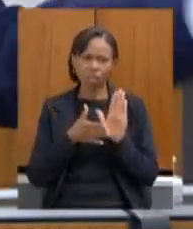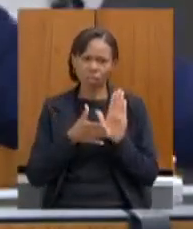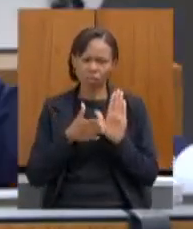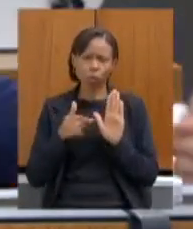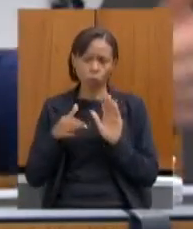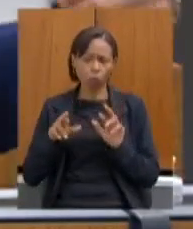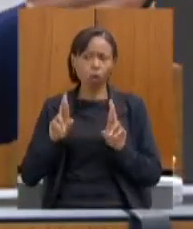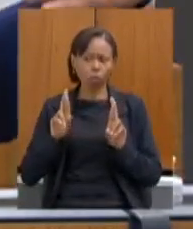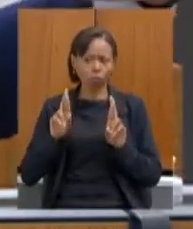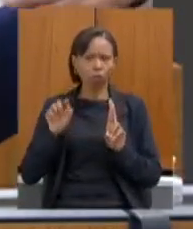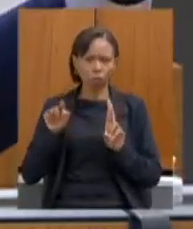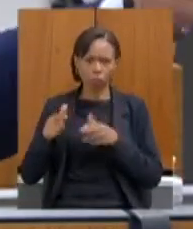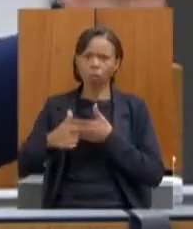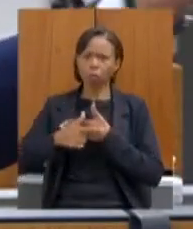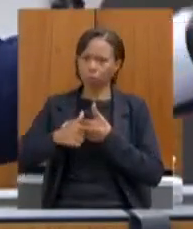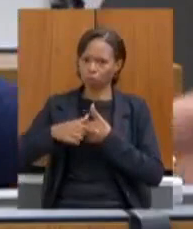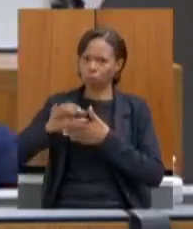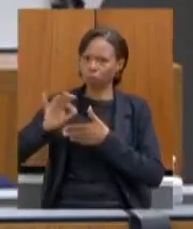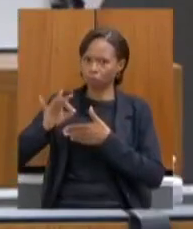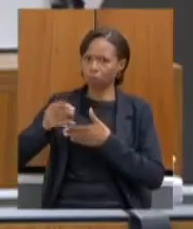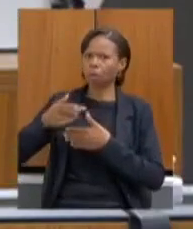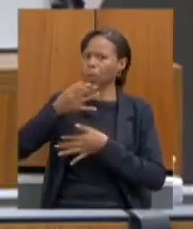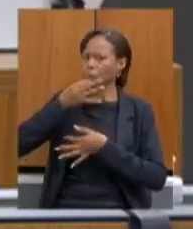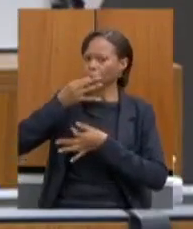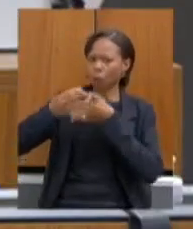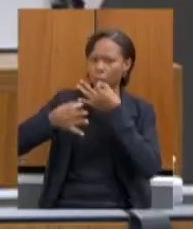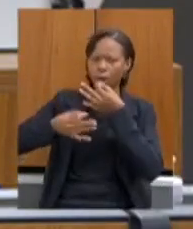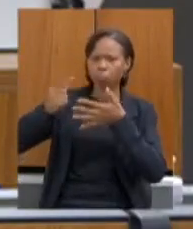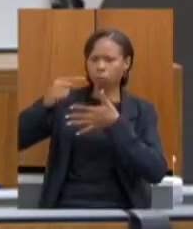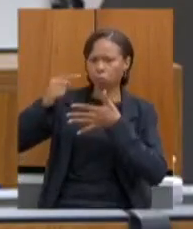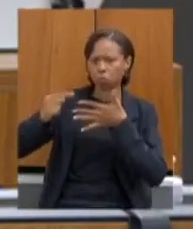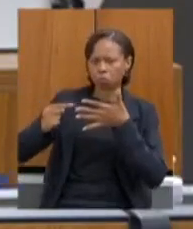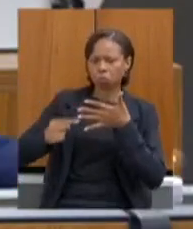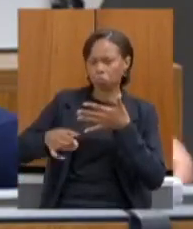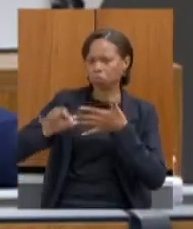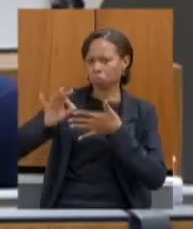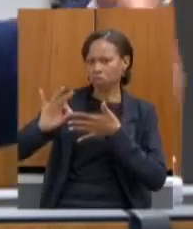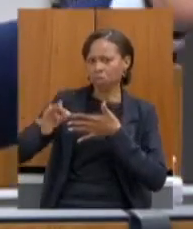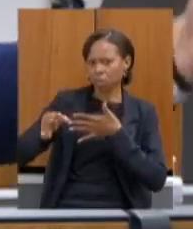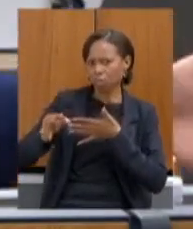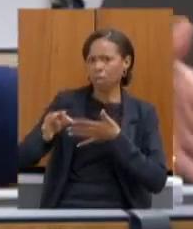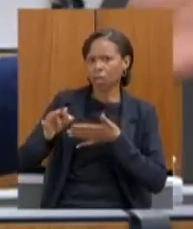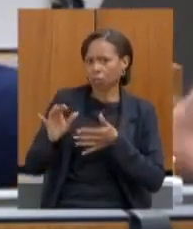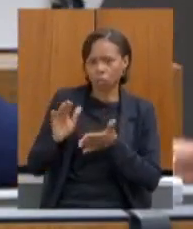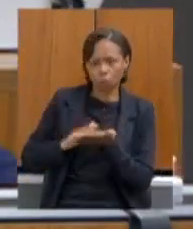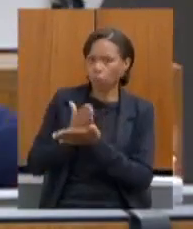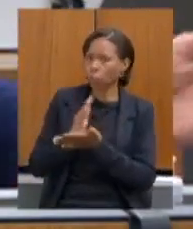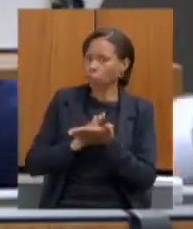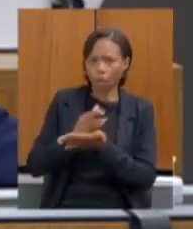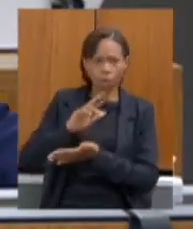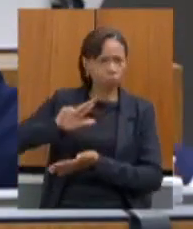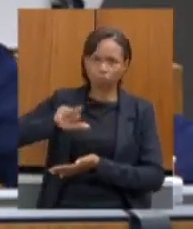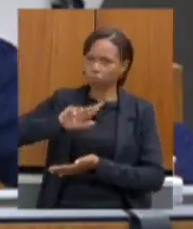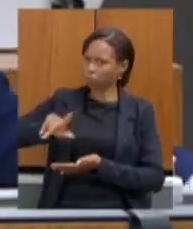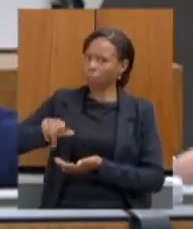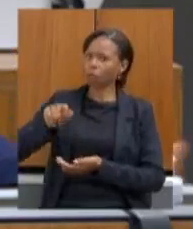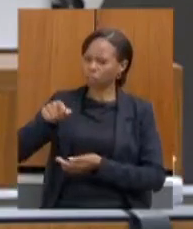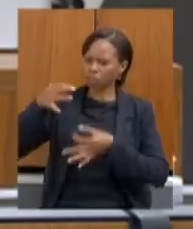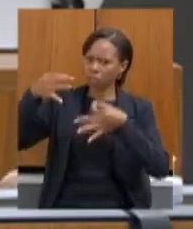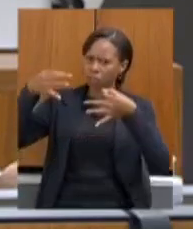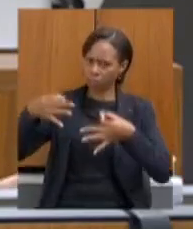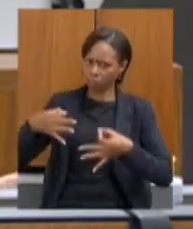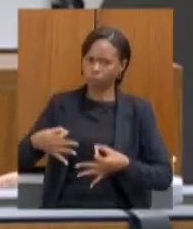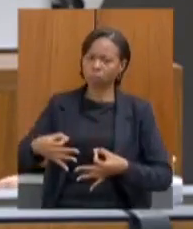trazer as ponderações de forma alguma, isso de forma inconveniente, pelo contrário, sempre muito propositivo, sempre muito